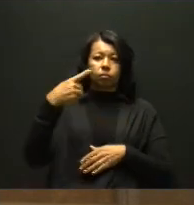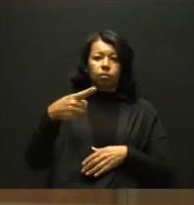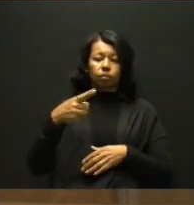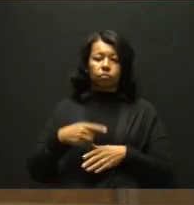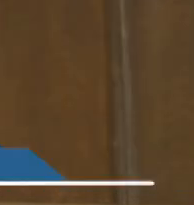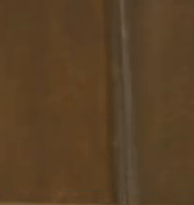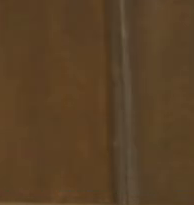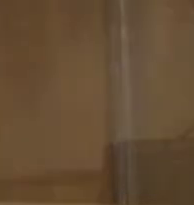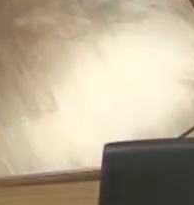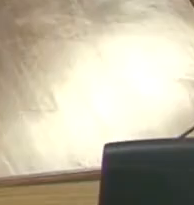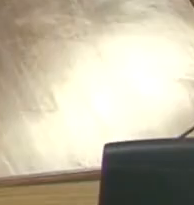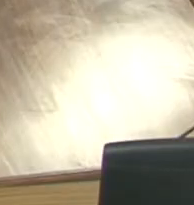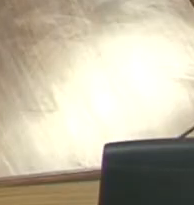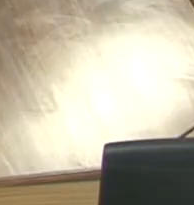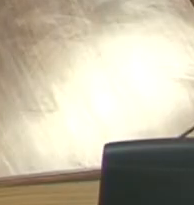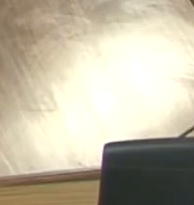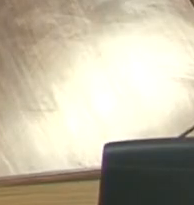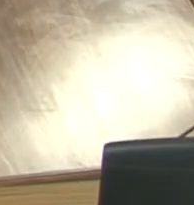revisão